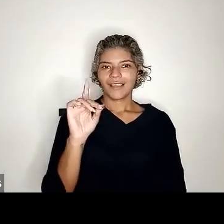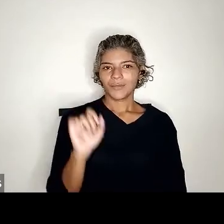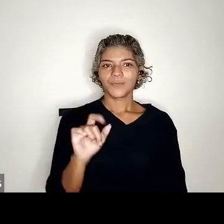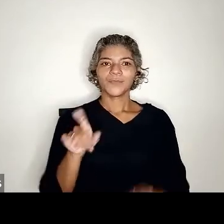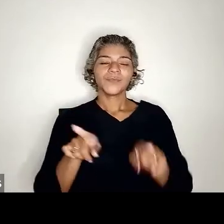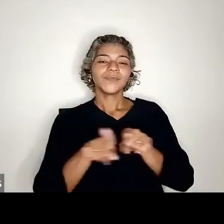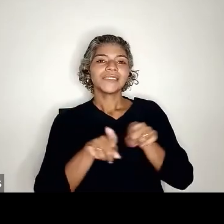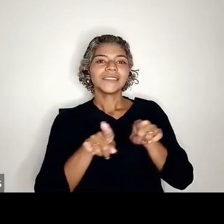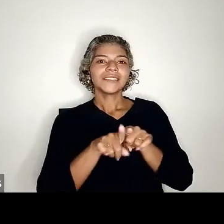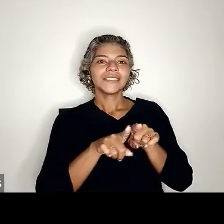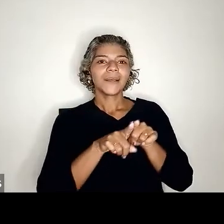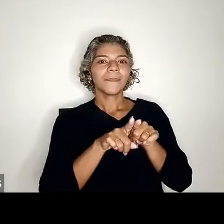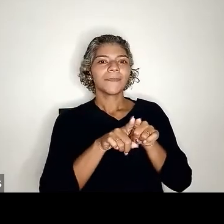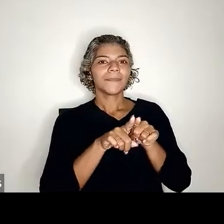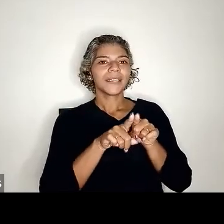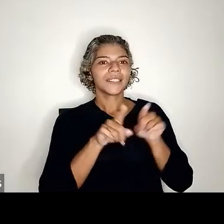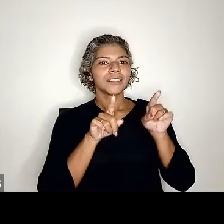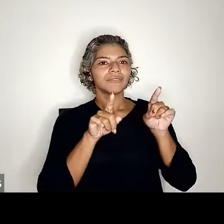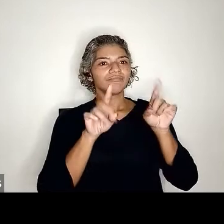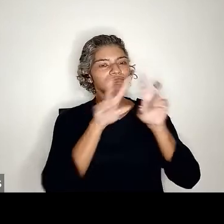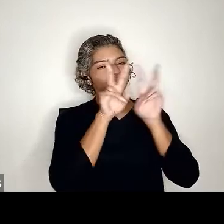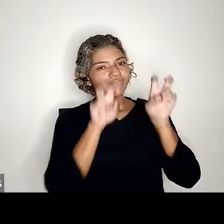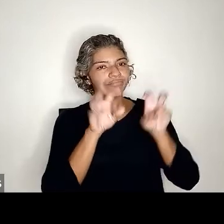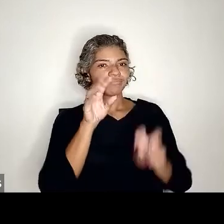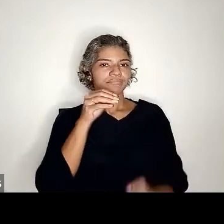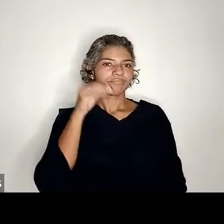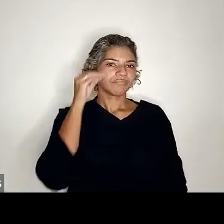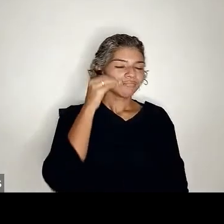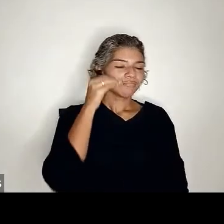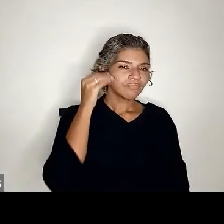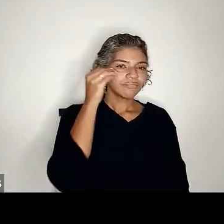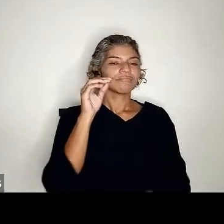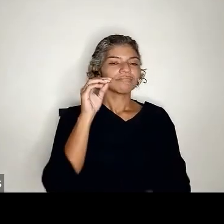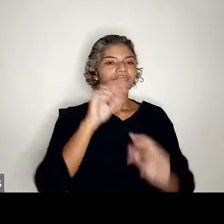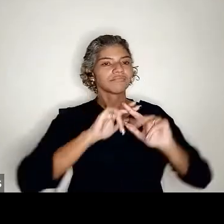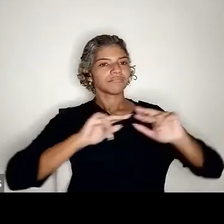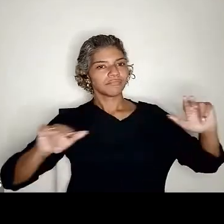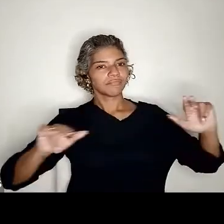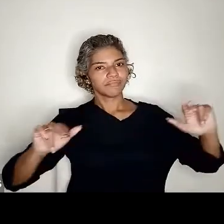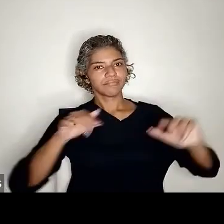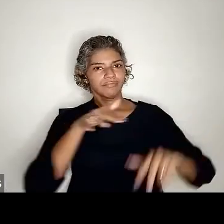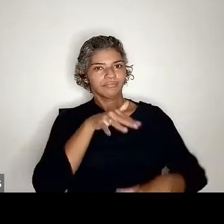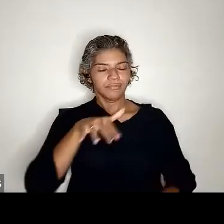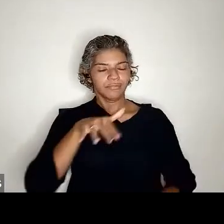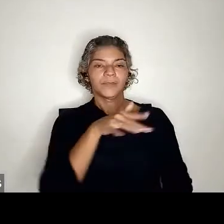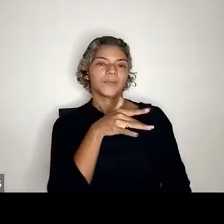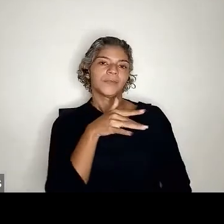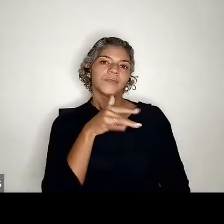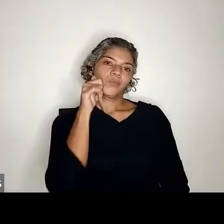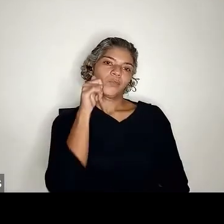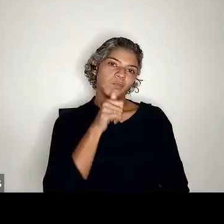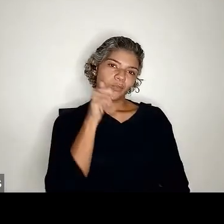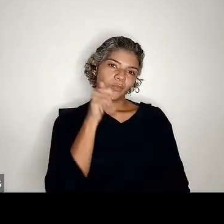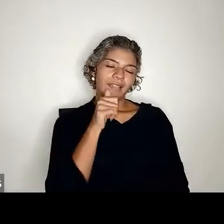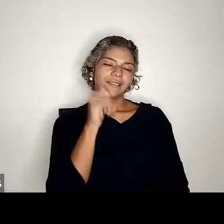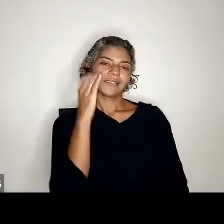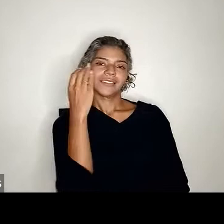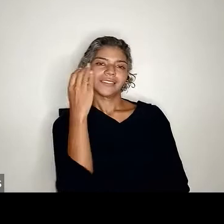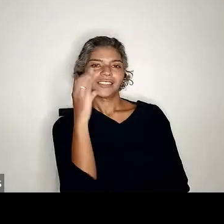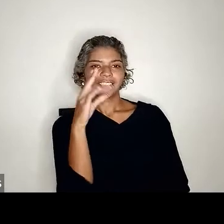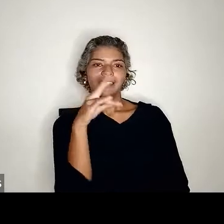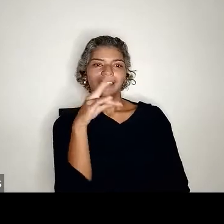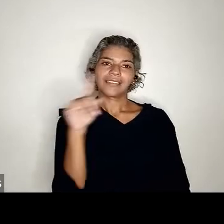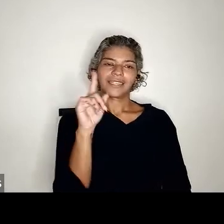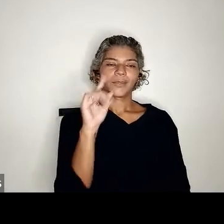iniciativas e experiências exitosas de políticas públicas com participação das mulheres cientistas e não cientistas. Então, é isso,